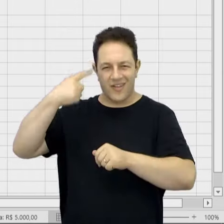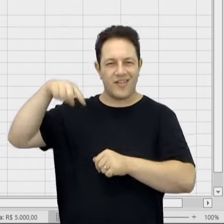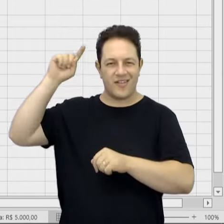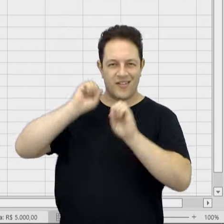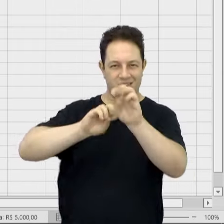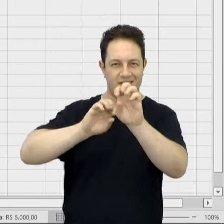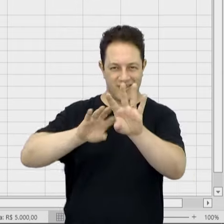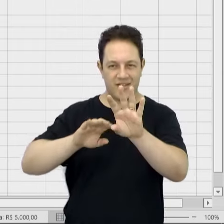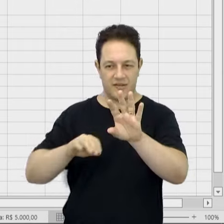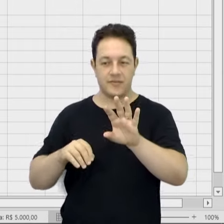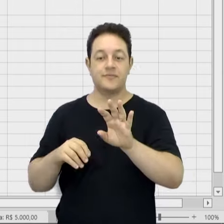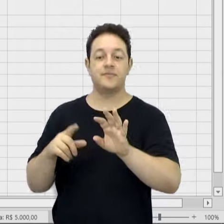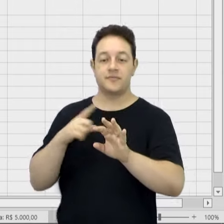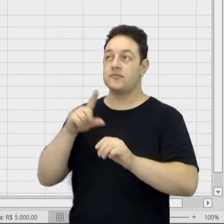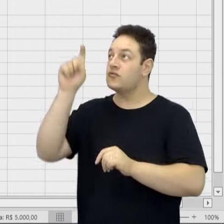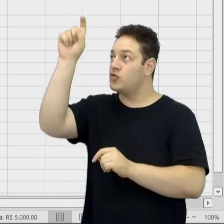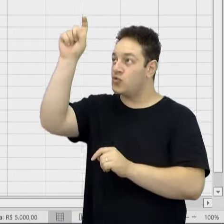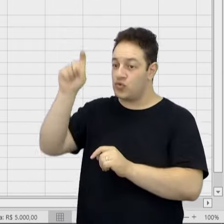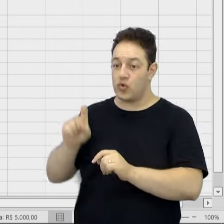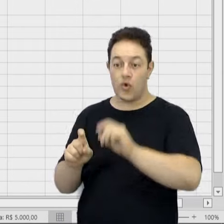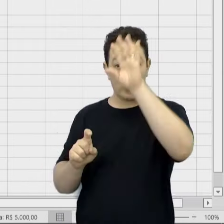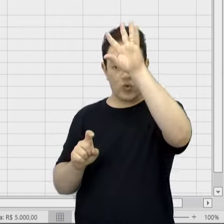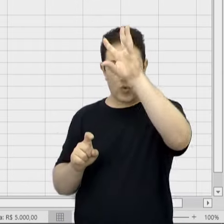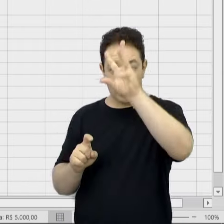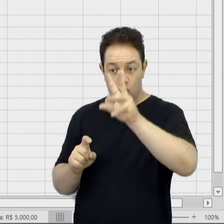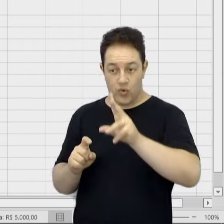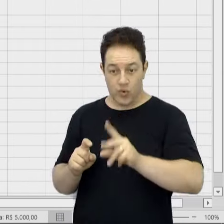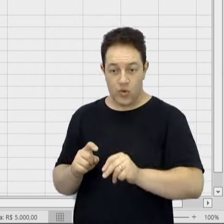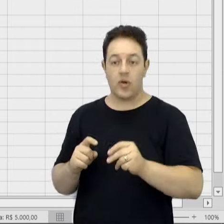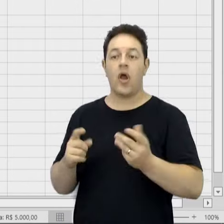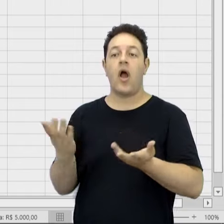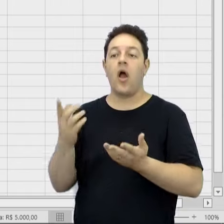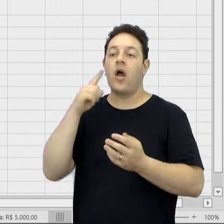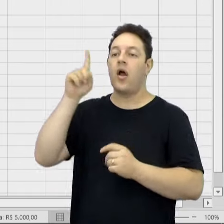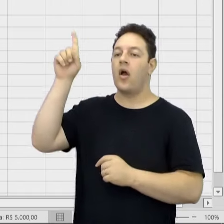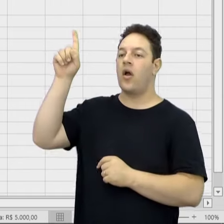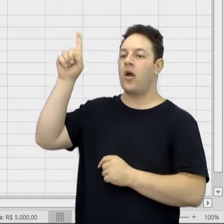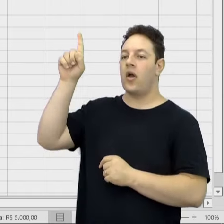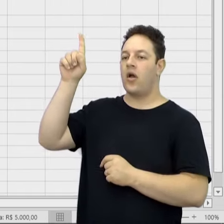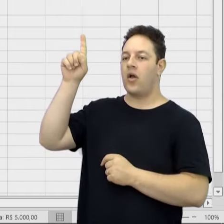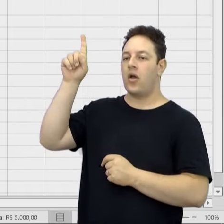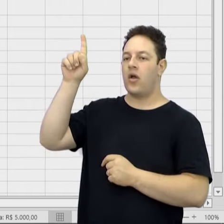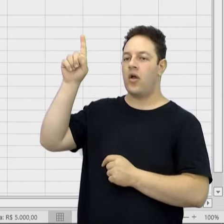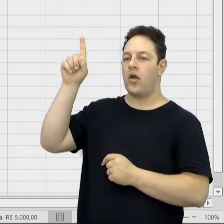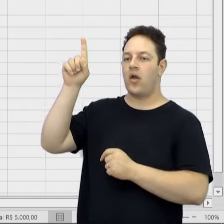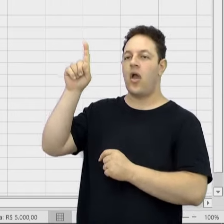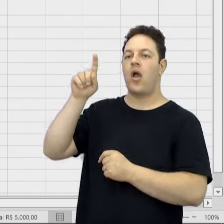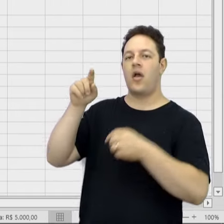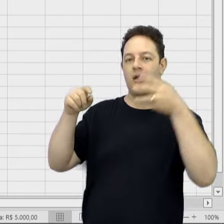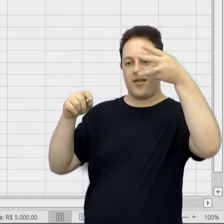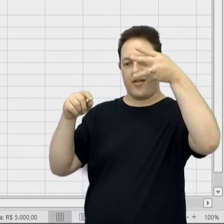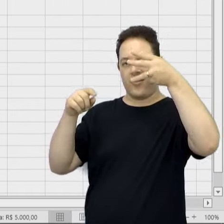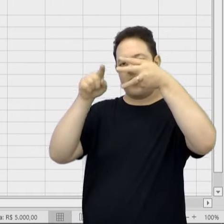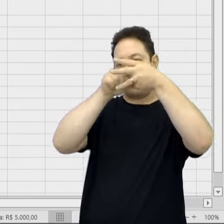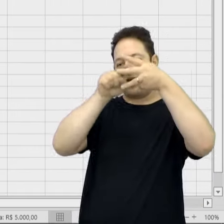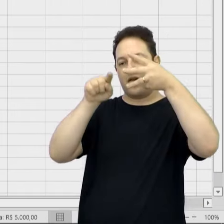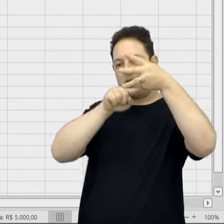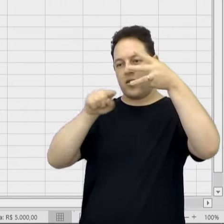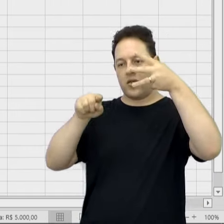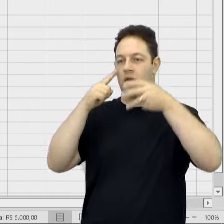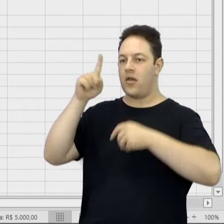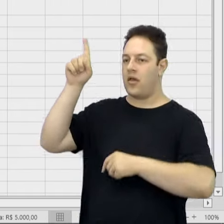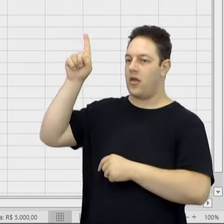passada? Selecionou todos os valores e veio aqui no somatório, aqui, ó. Autossoma. Todo mundo, espero que